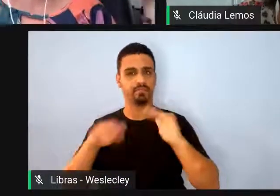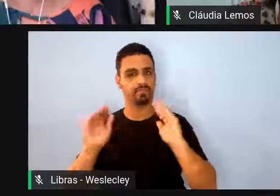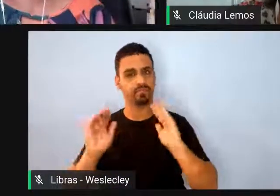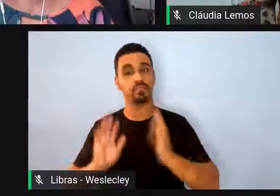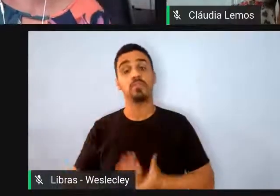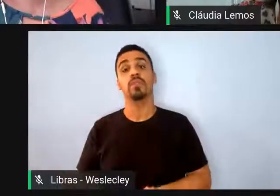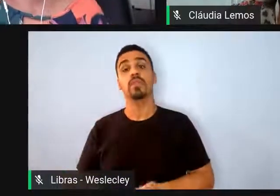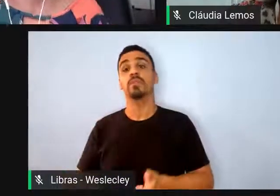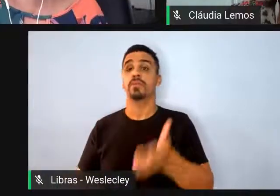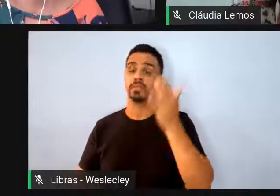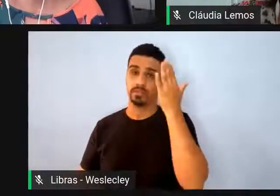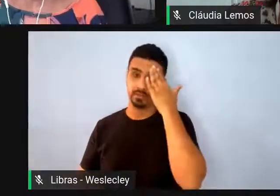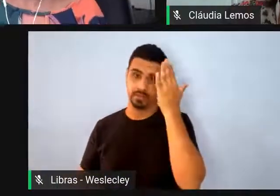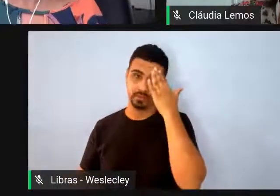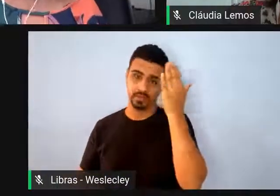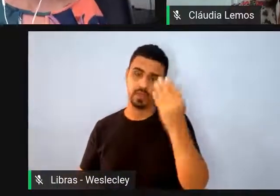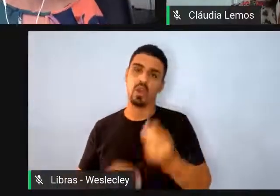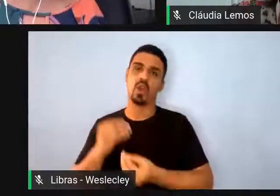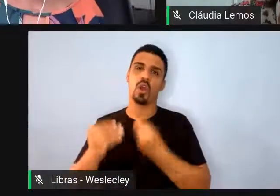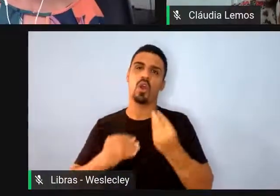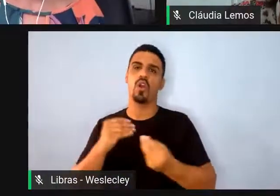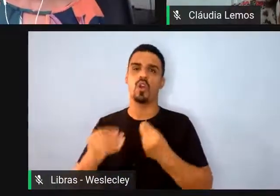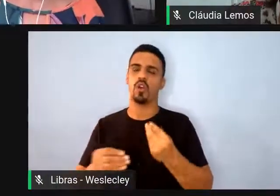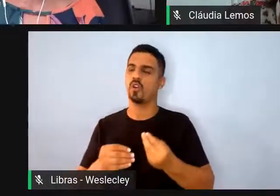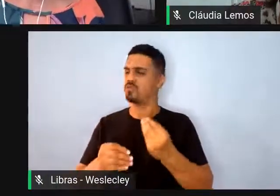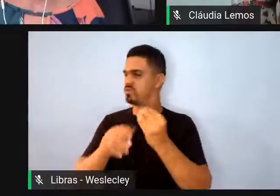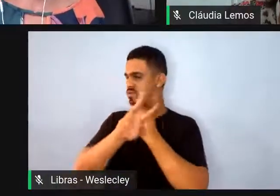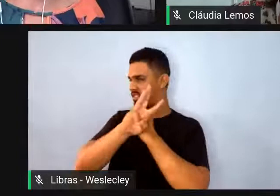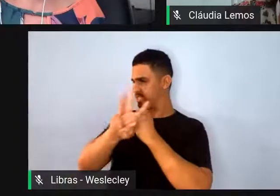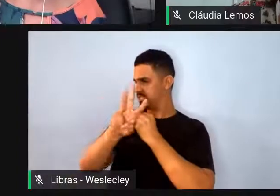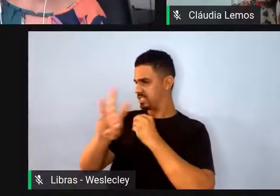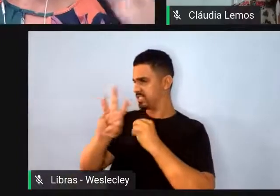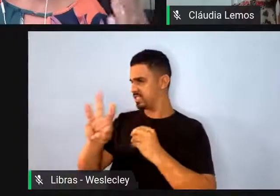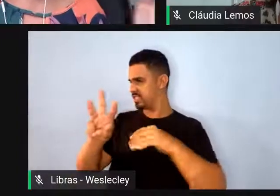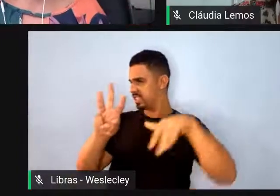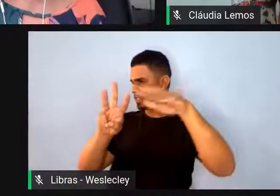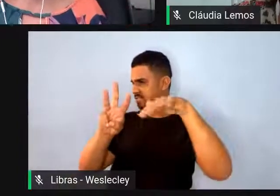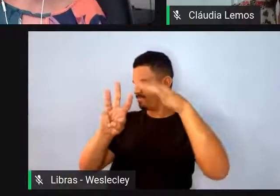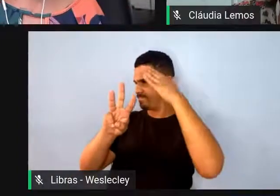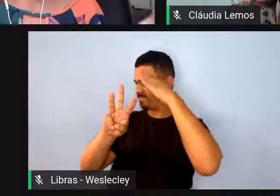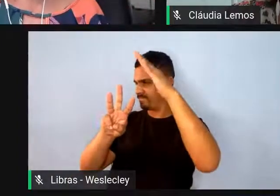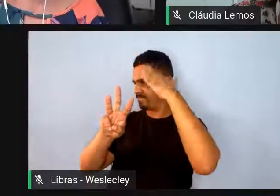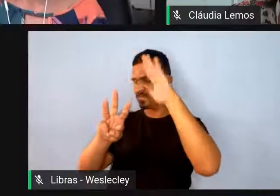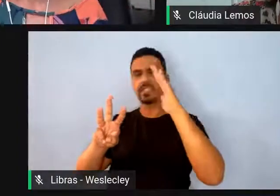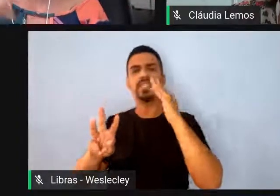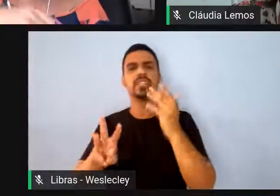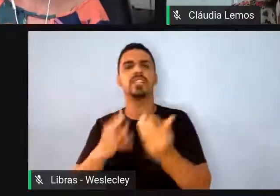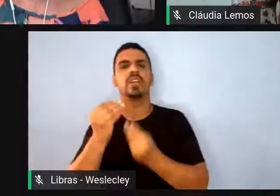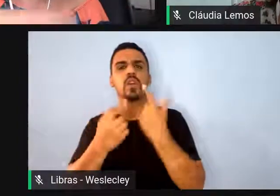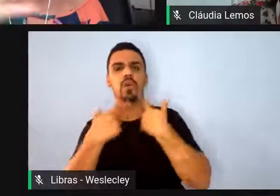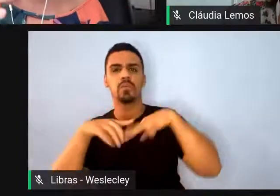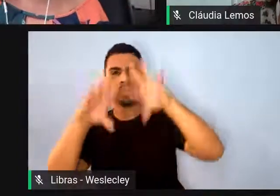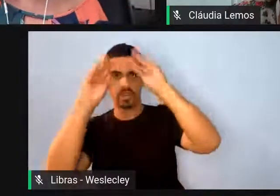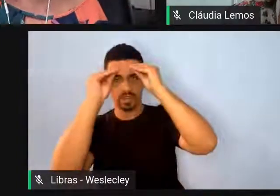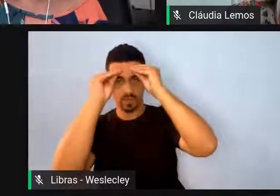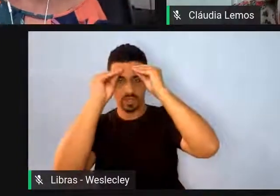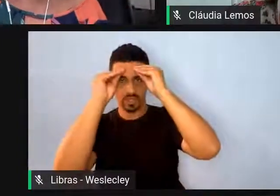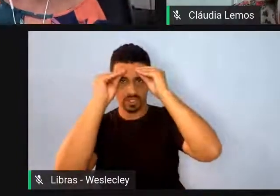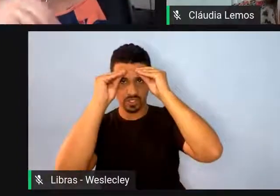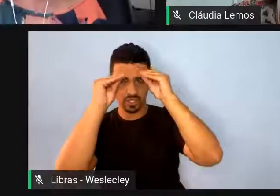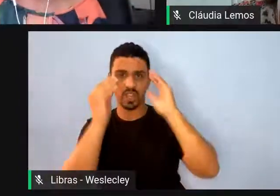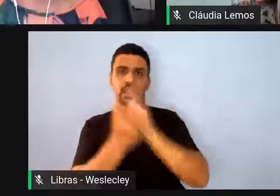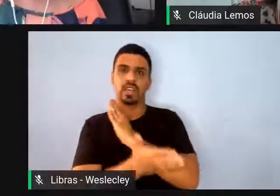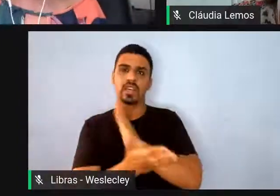site, você precisa revirar o site do avesso e entender o linguajar da Secretaria-Geral da Mesa, que em